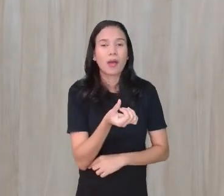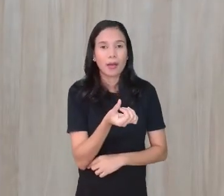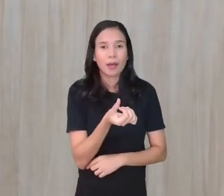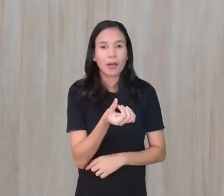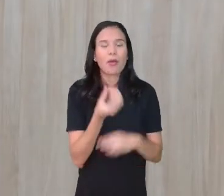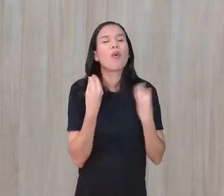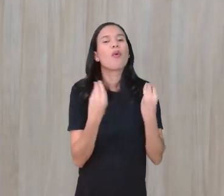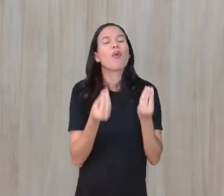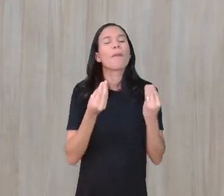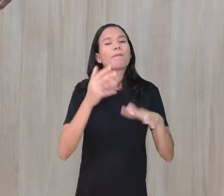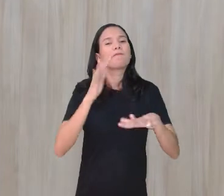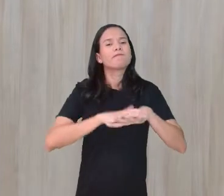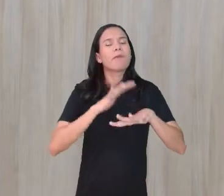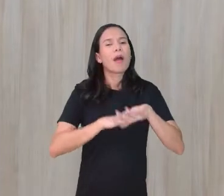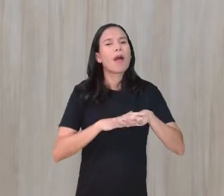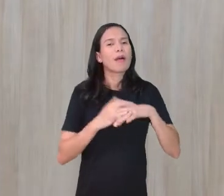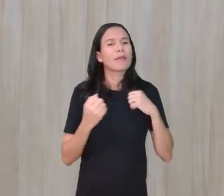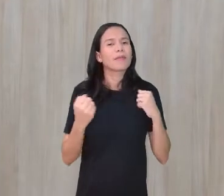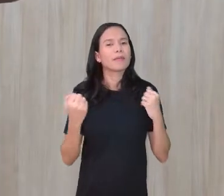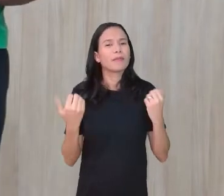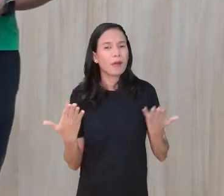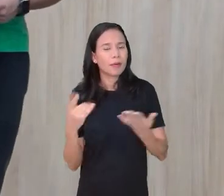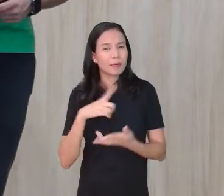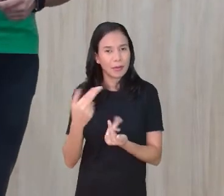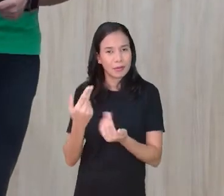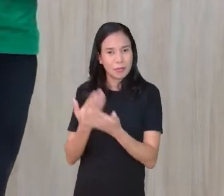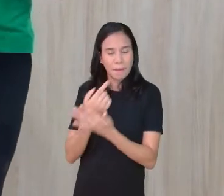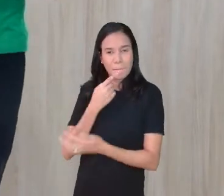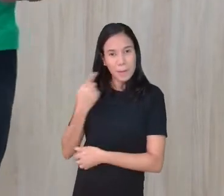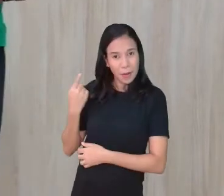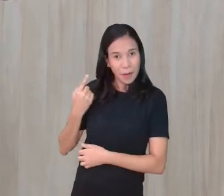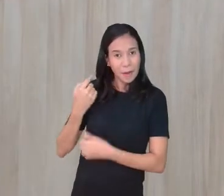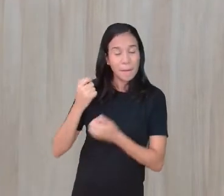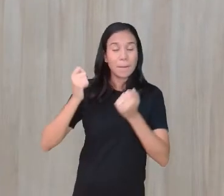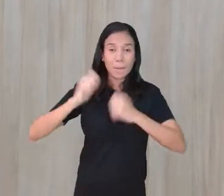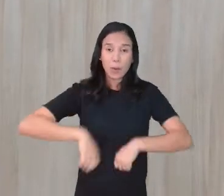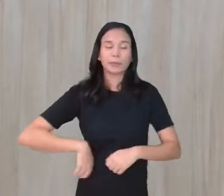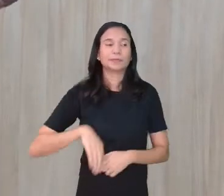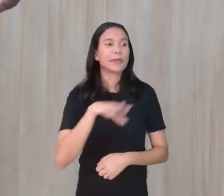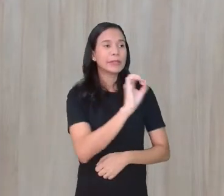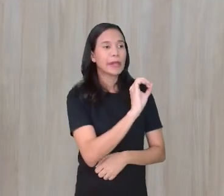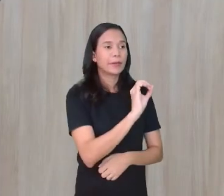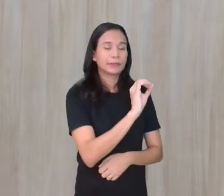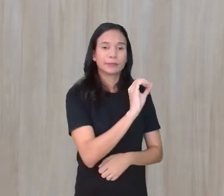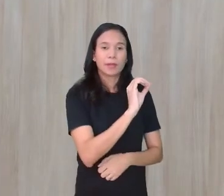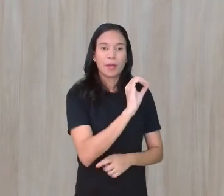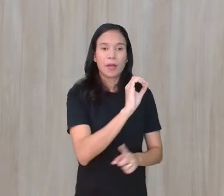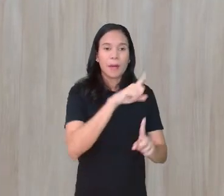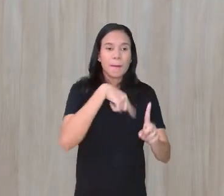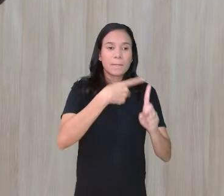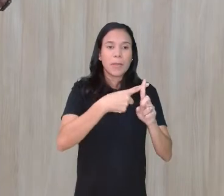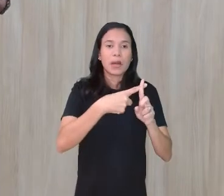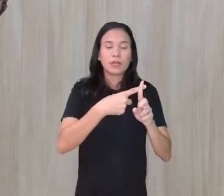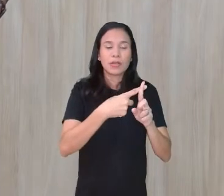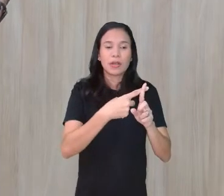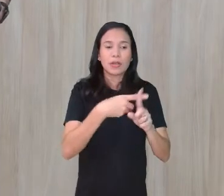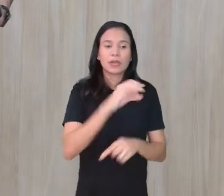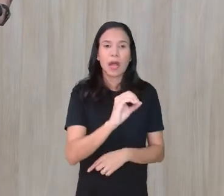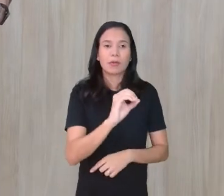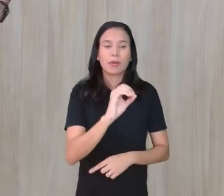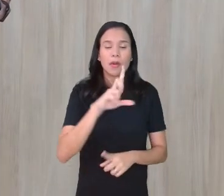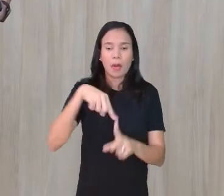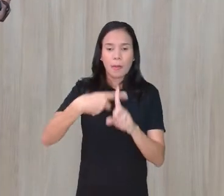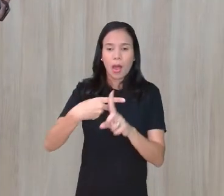Como é que eu calculo 0 vezes 6, que a gente fez aí na aula passada? Você pode pegar o 0 e somar mais ele mesmo